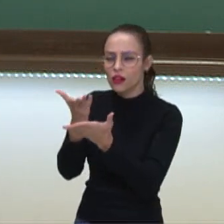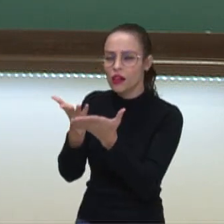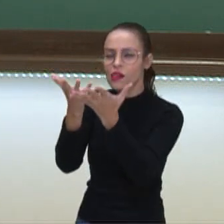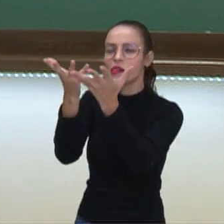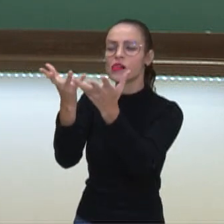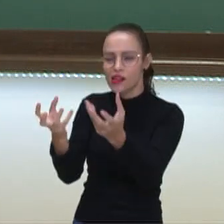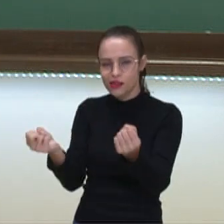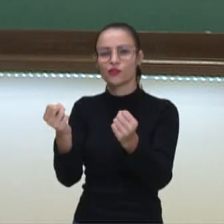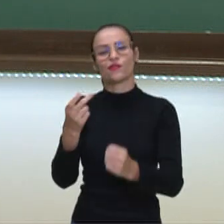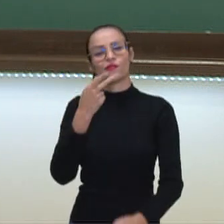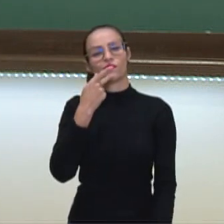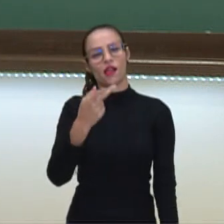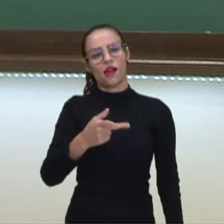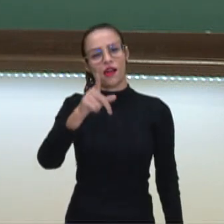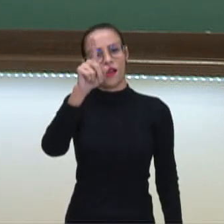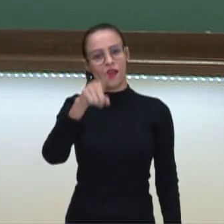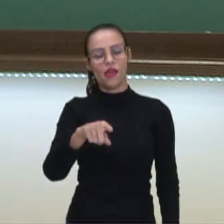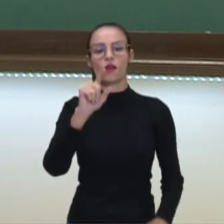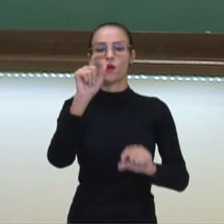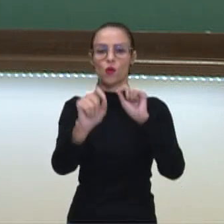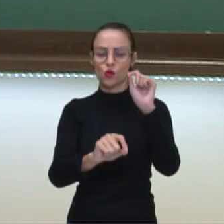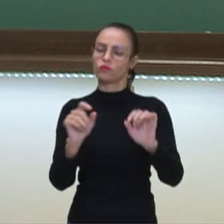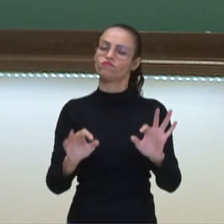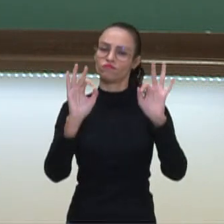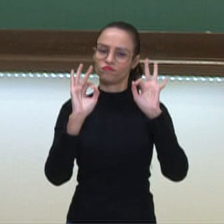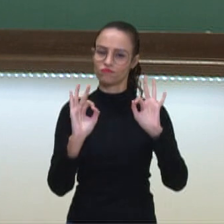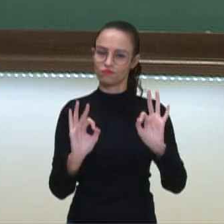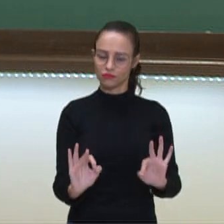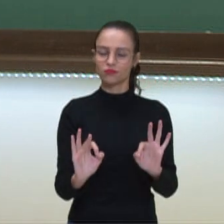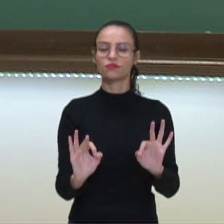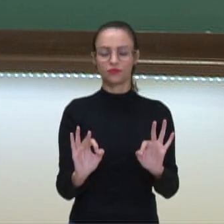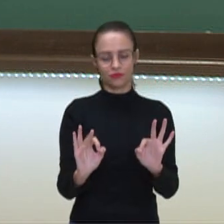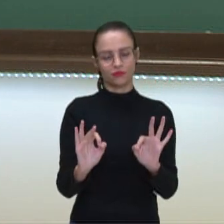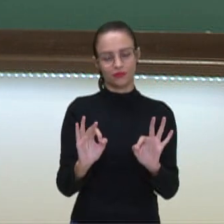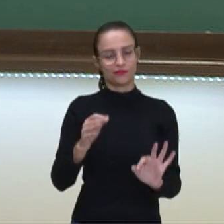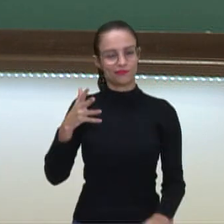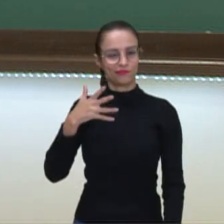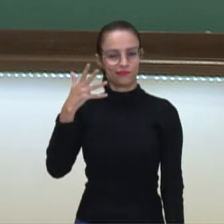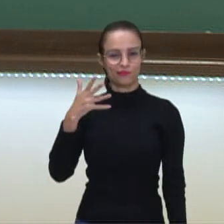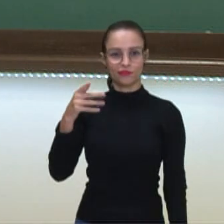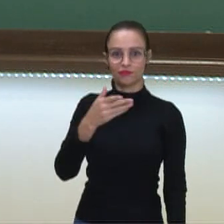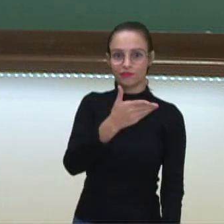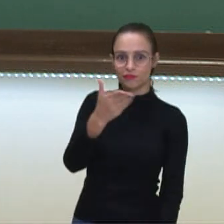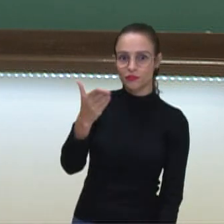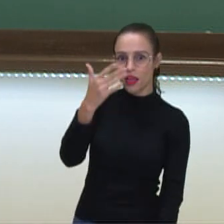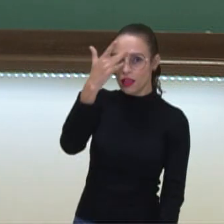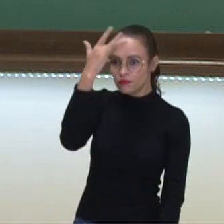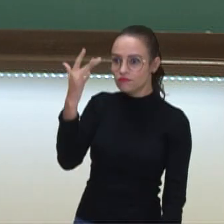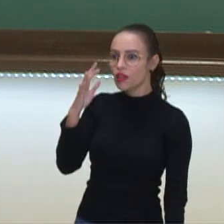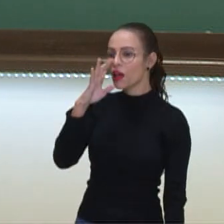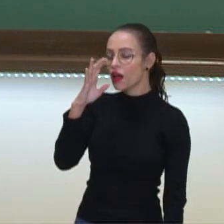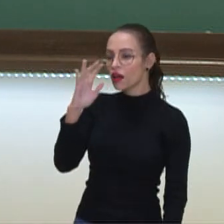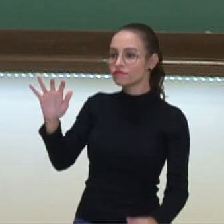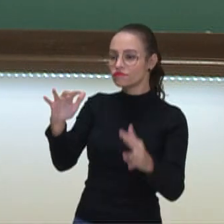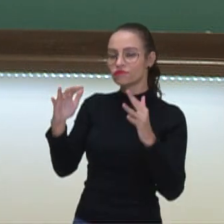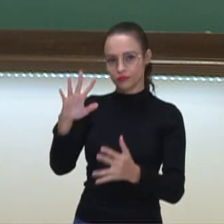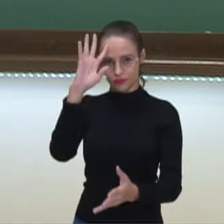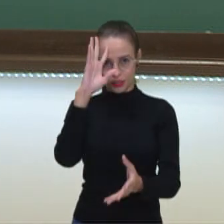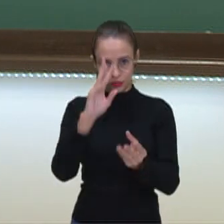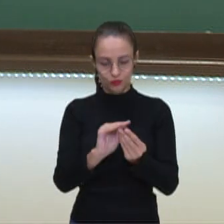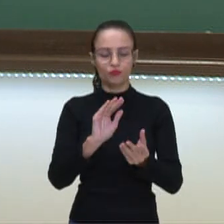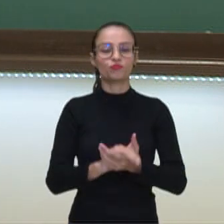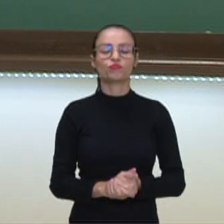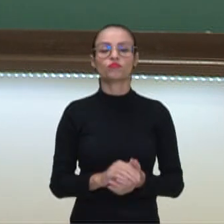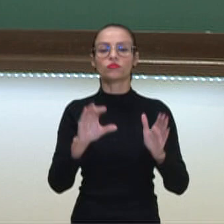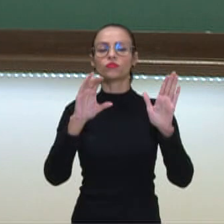pessoas que o que nós estamos falando é o correto, é o que deve ser entendido. Então aqui o conceito de oratória,